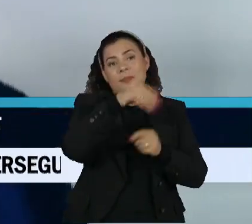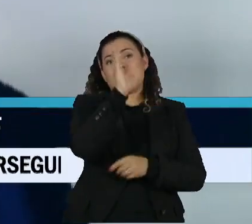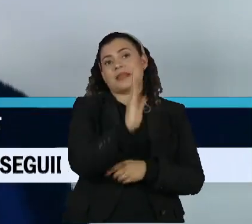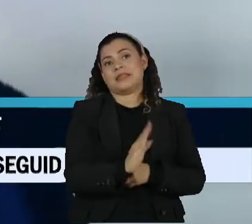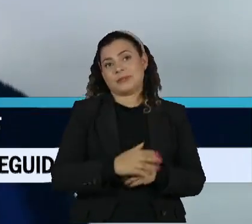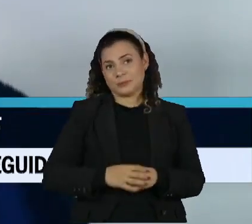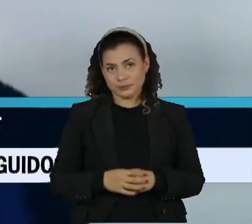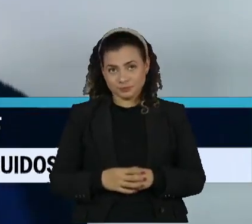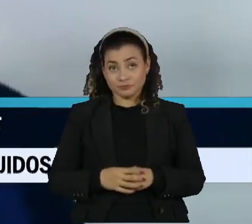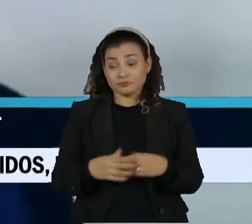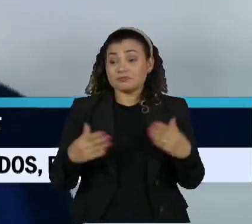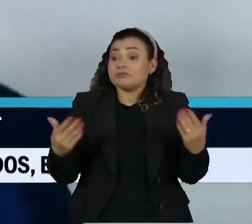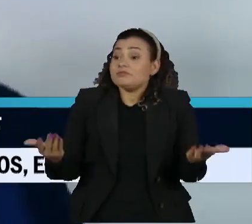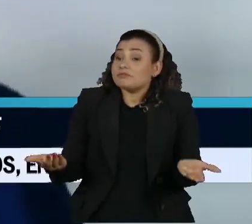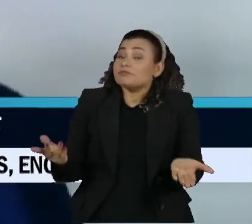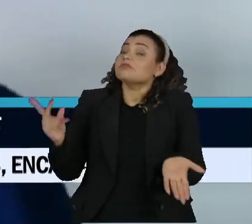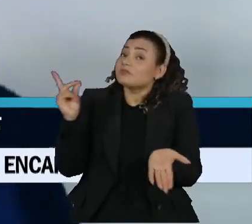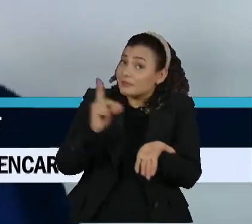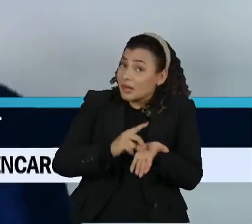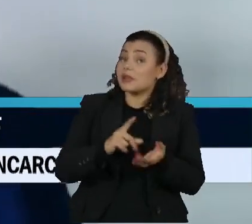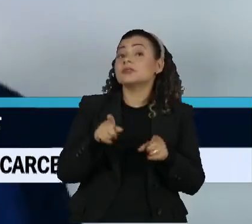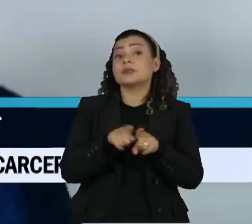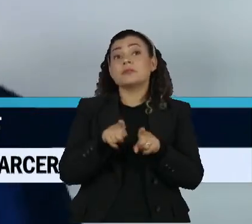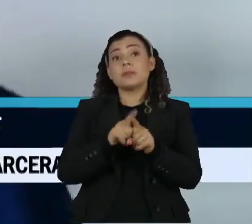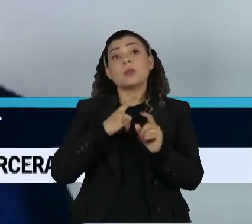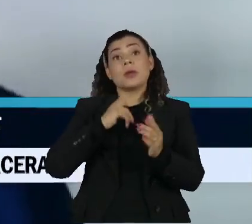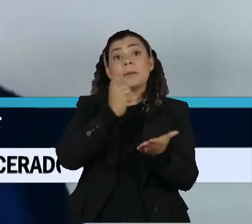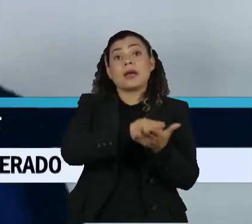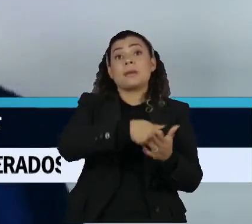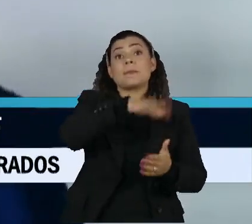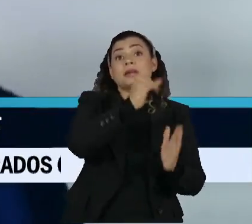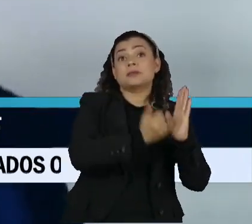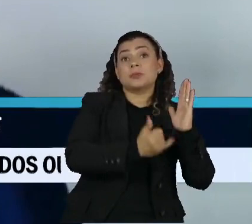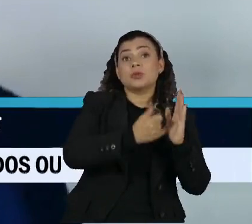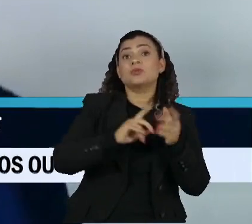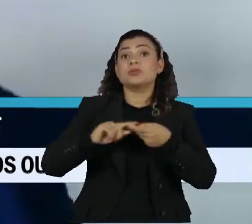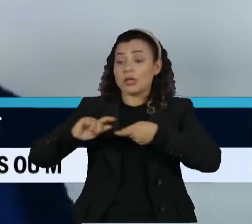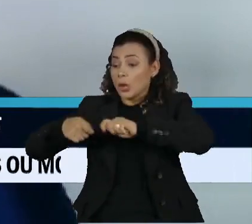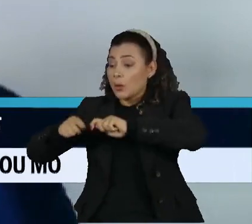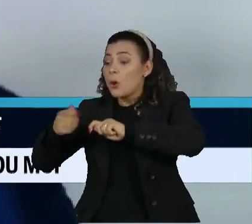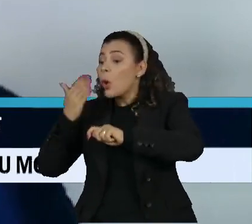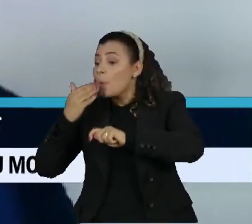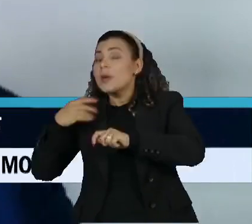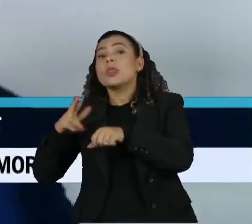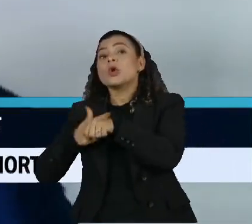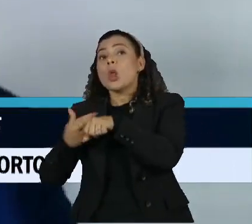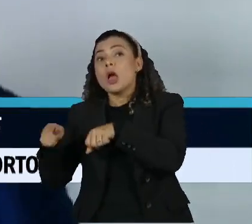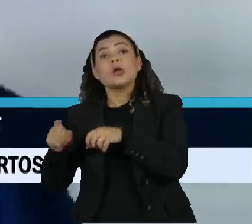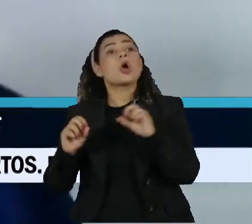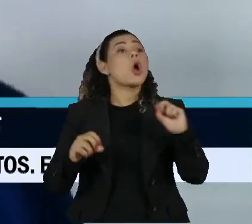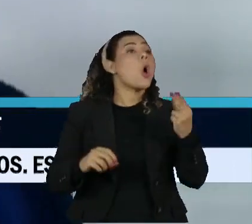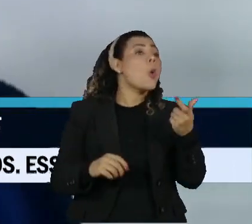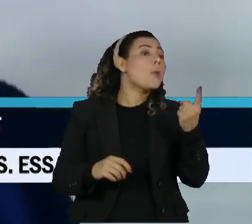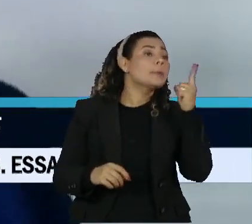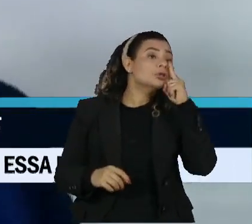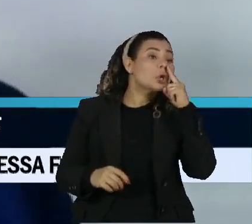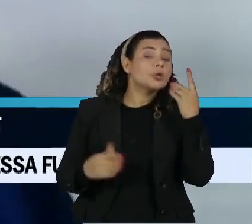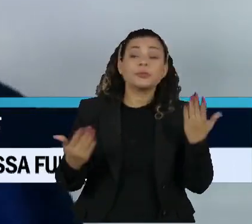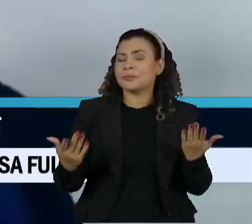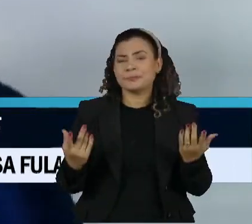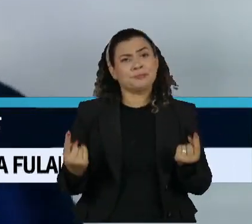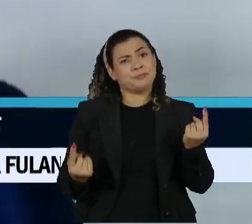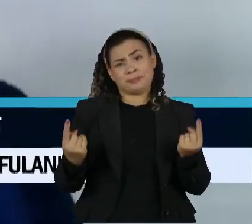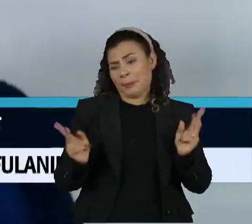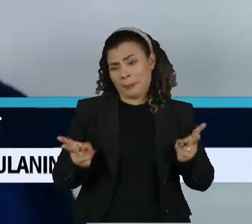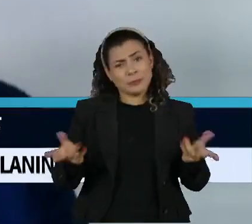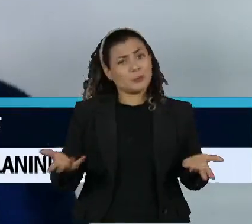tem cabimento você pagar mais de imposto porque você está comendo bombom ou você está comendo waffles. Não faz diferença nenhuma,